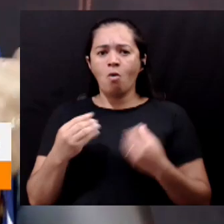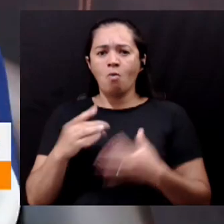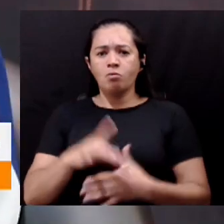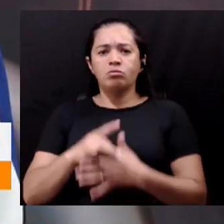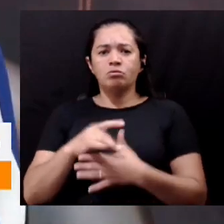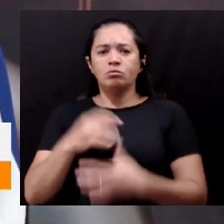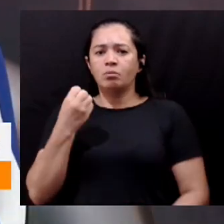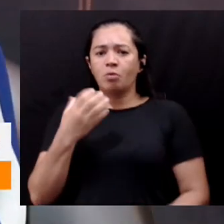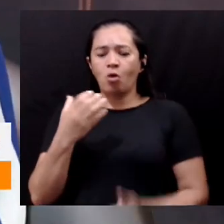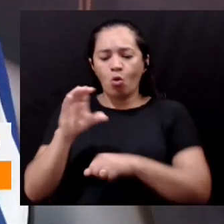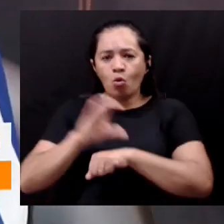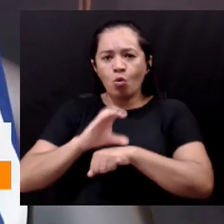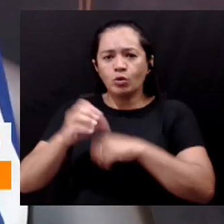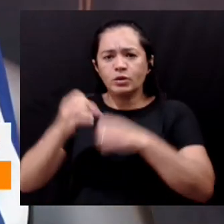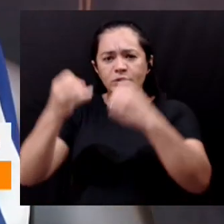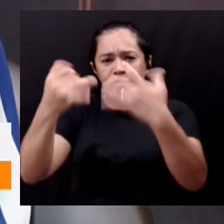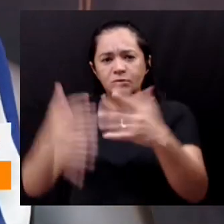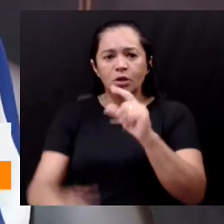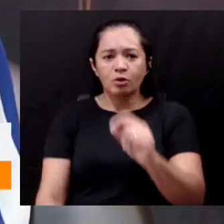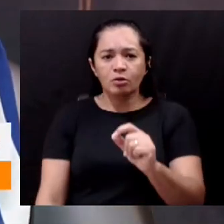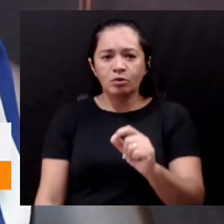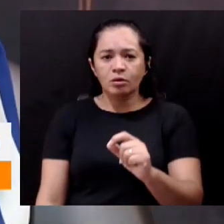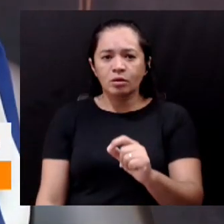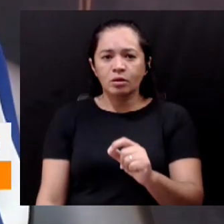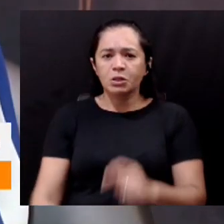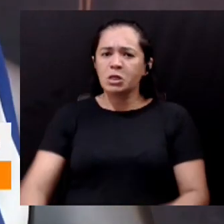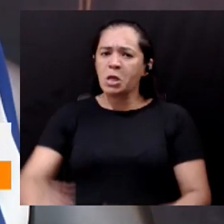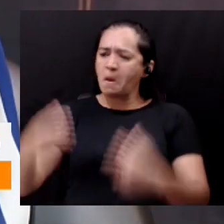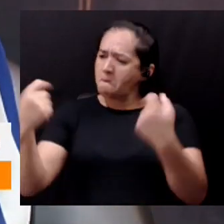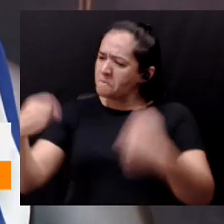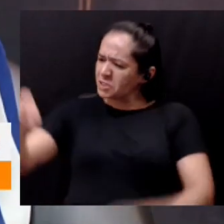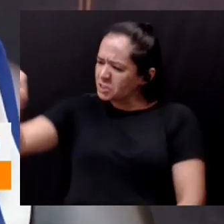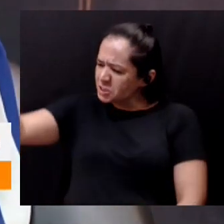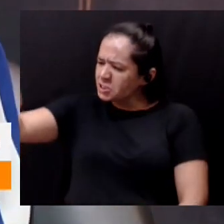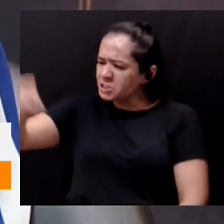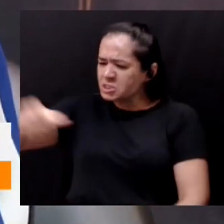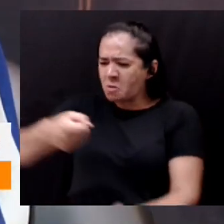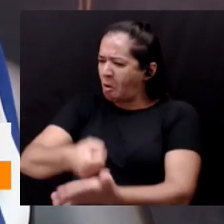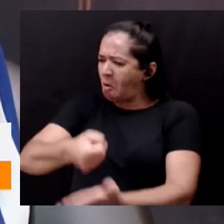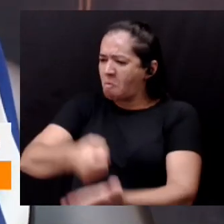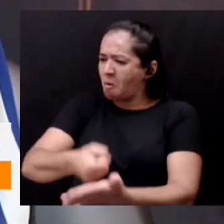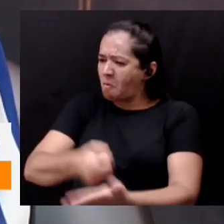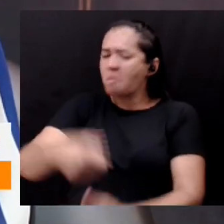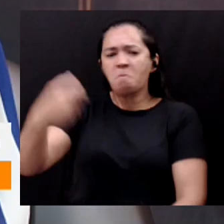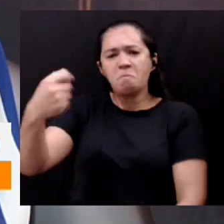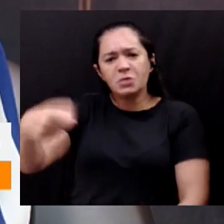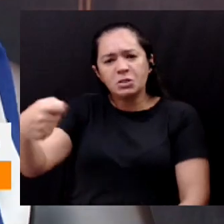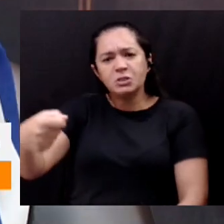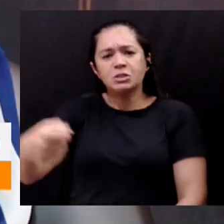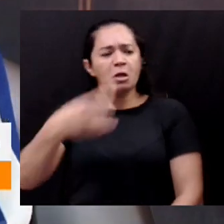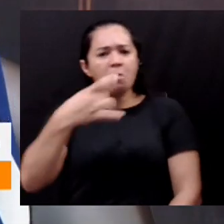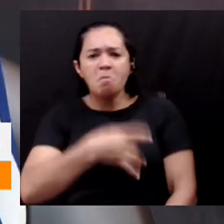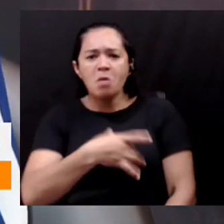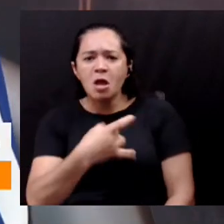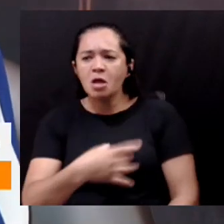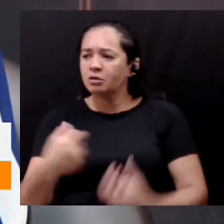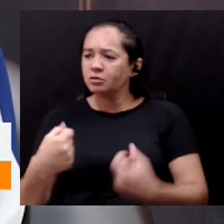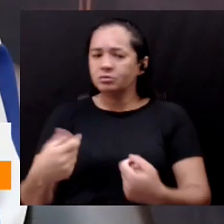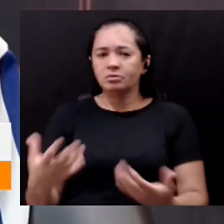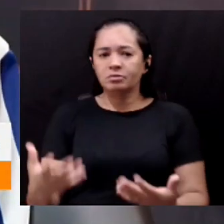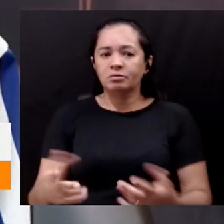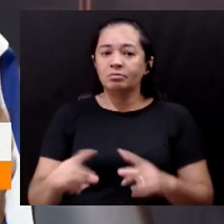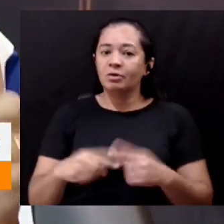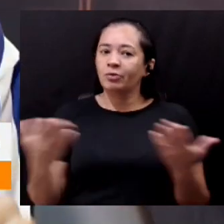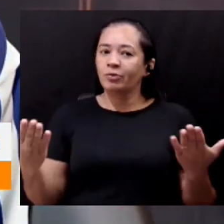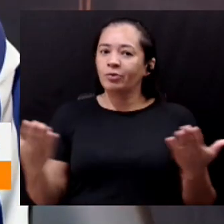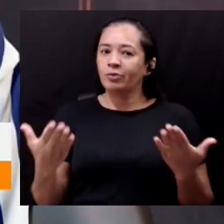falando o seguinte: tem que massacrar mesmo, tem que ser duro, tem que ter medo, né. E aí hoje a gente já sabe que, assim, uma